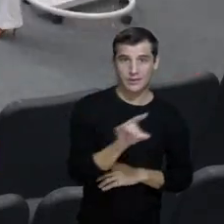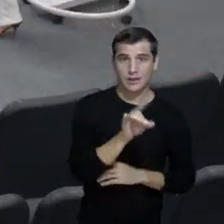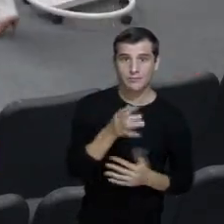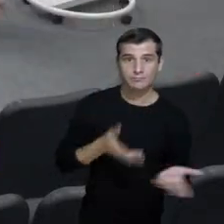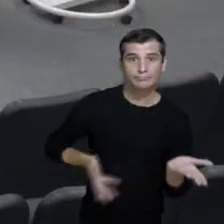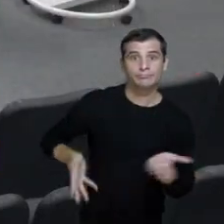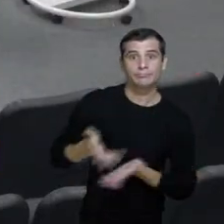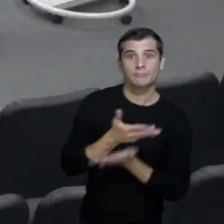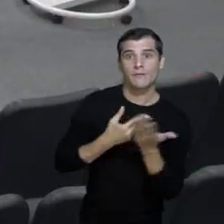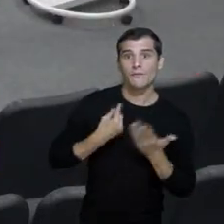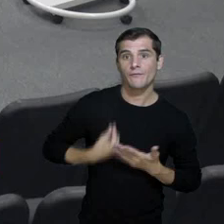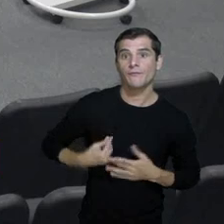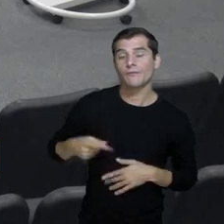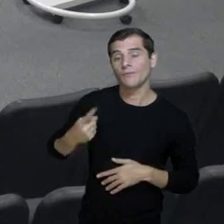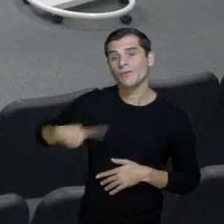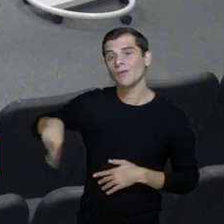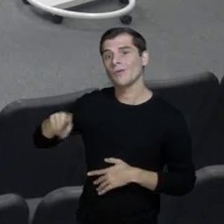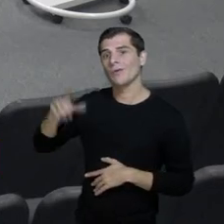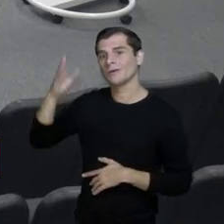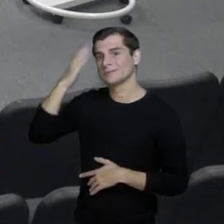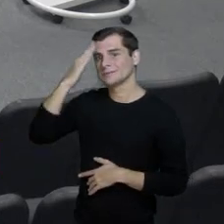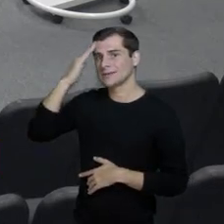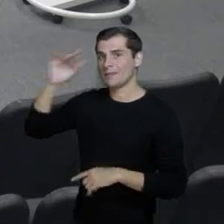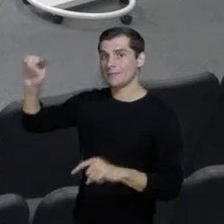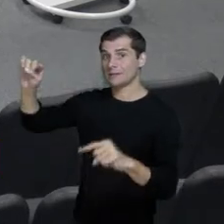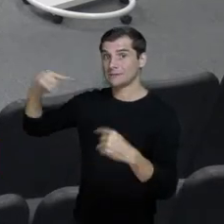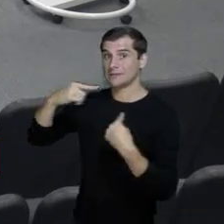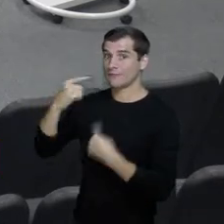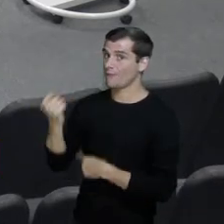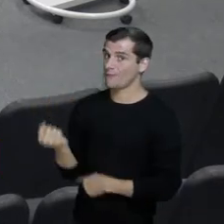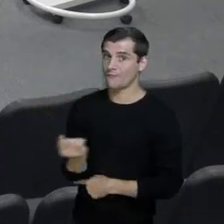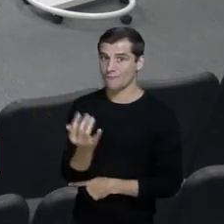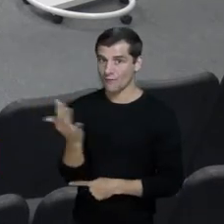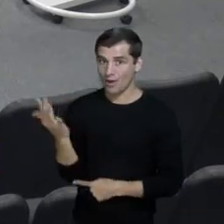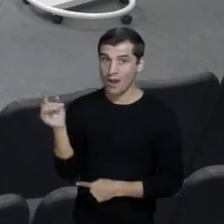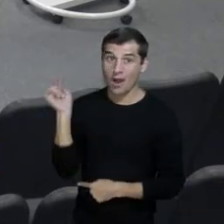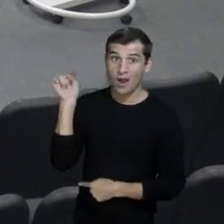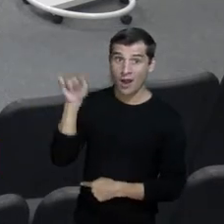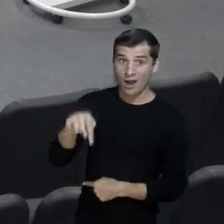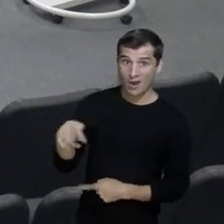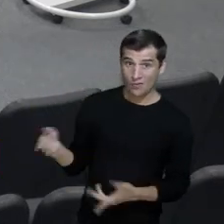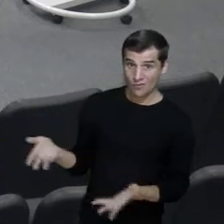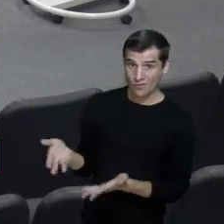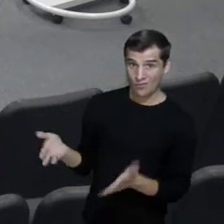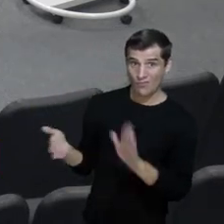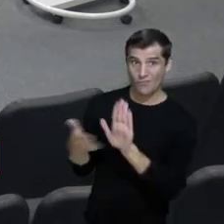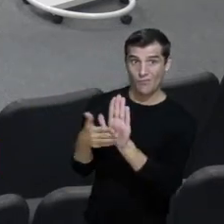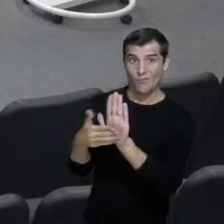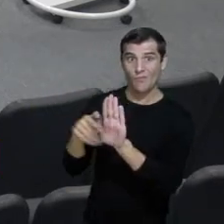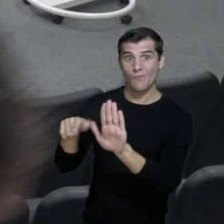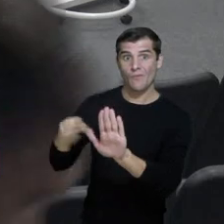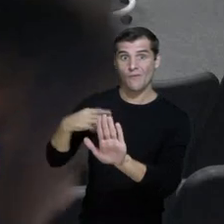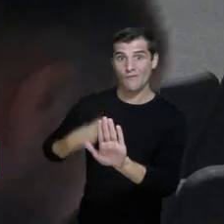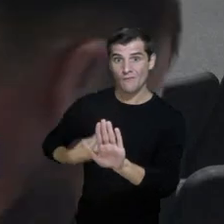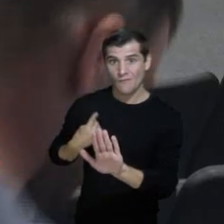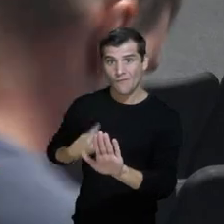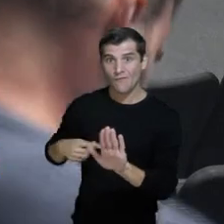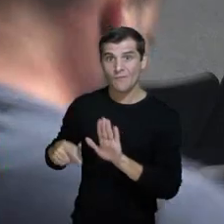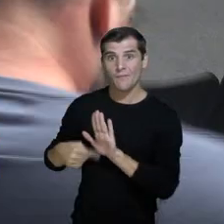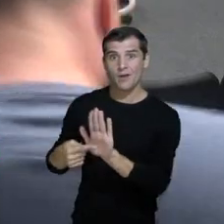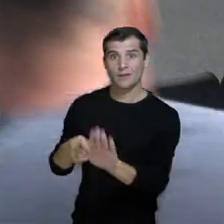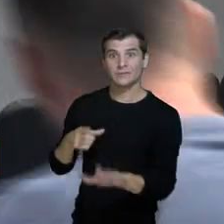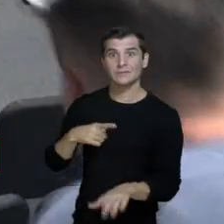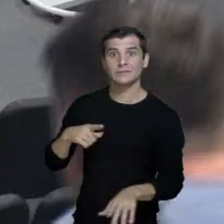sabe que são inúmeros os desafios e estarmos aqui hoje imembuí desse mesmo propósito como na minha apresentação eu destaquei